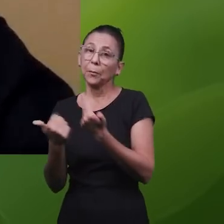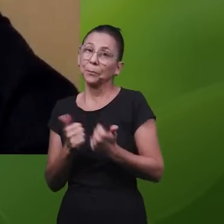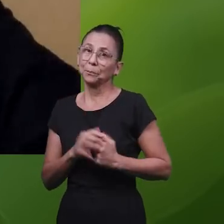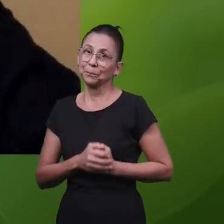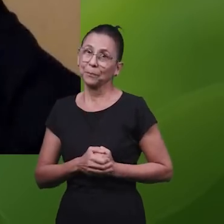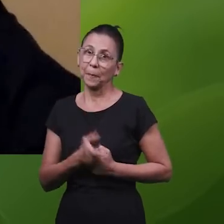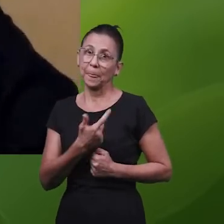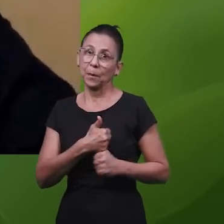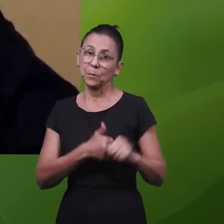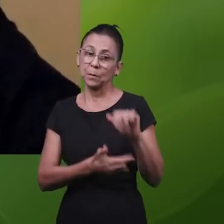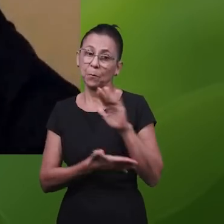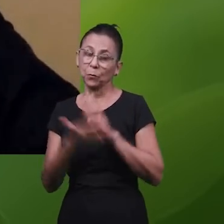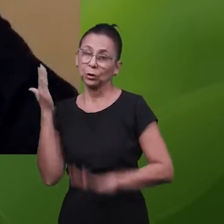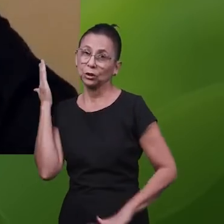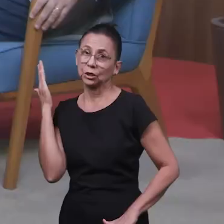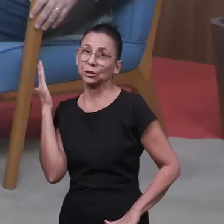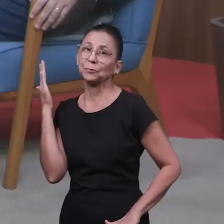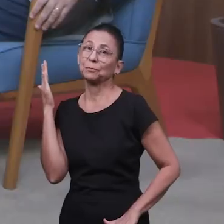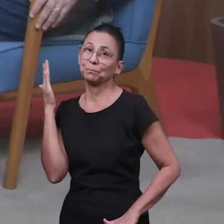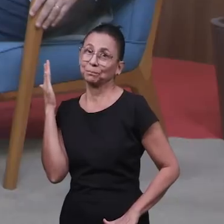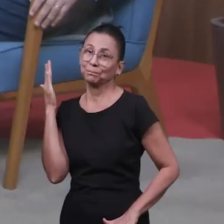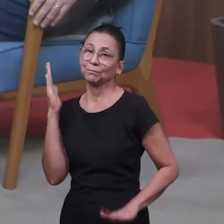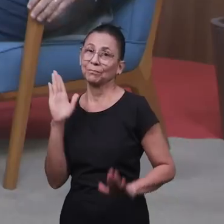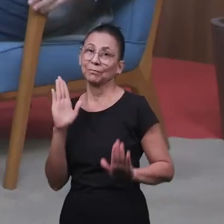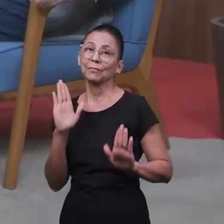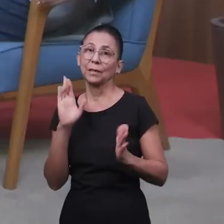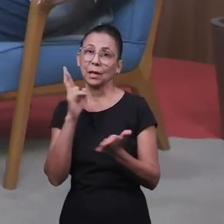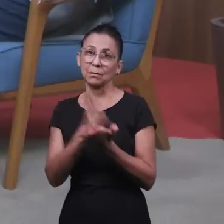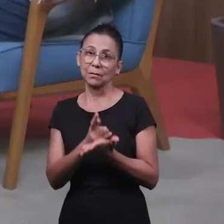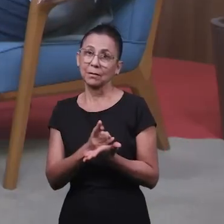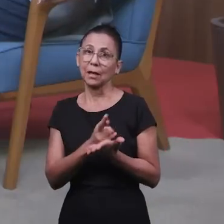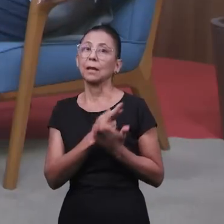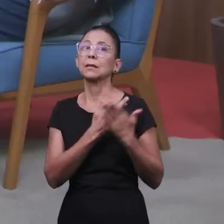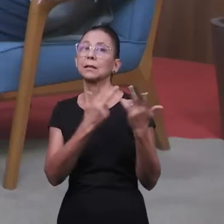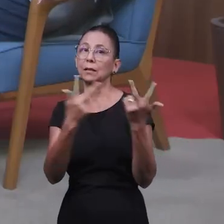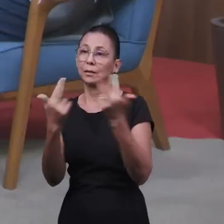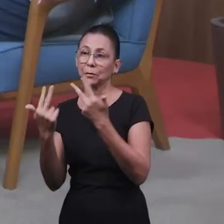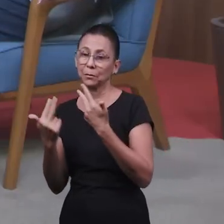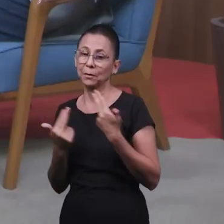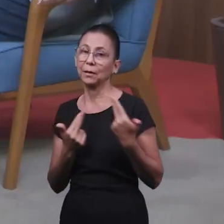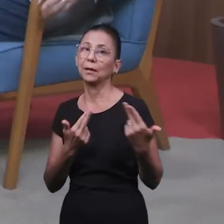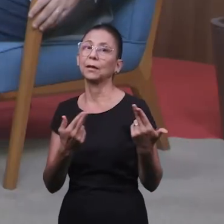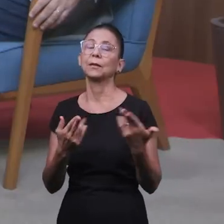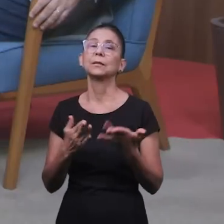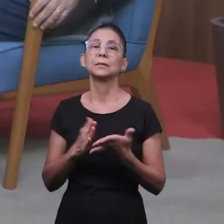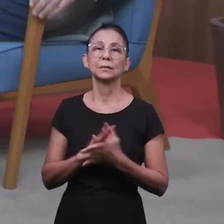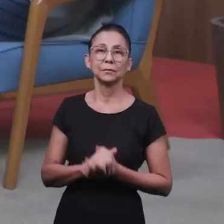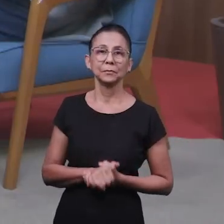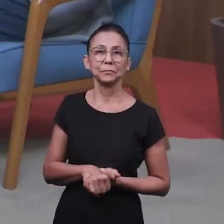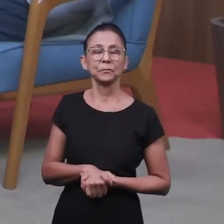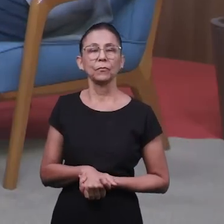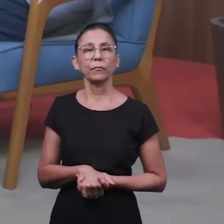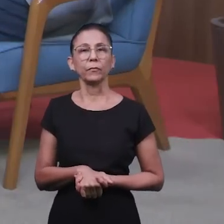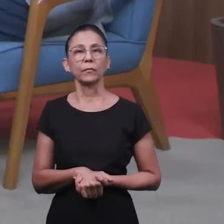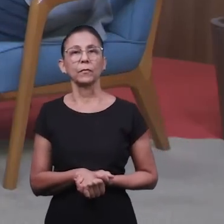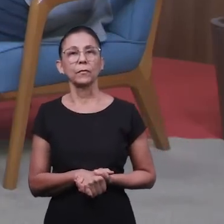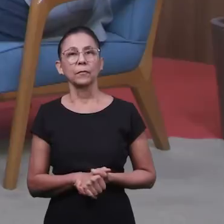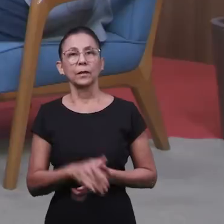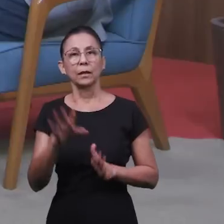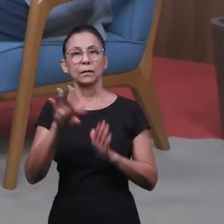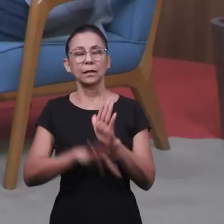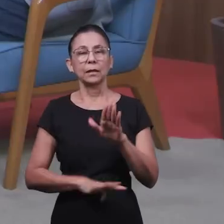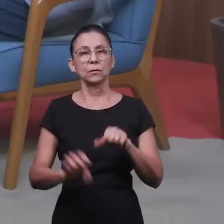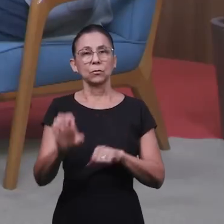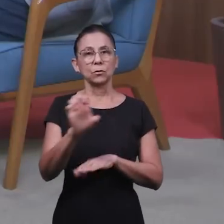nós temos que fugir disso. Sejam raposas. O efeito é o mesmo. O efeito é o mesmo. Conectando, fazendo o link